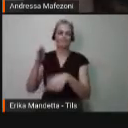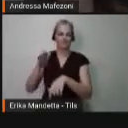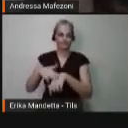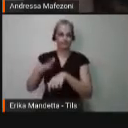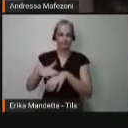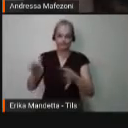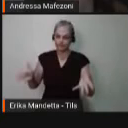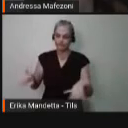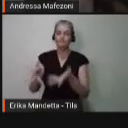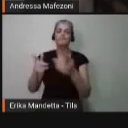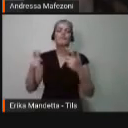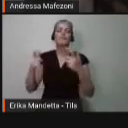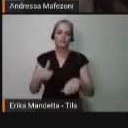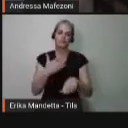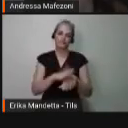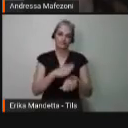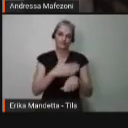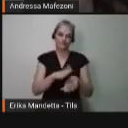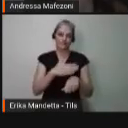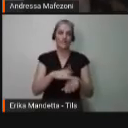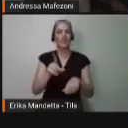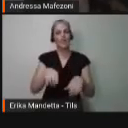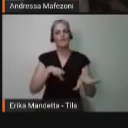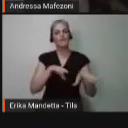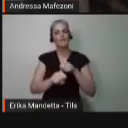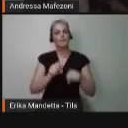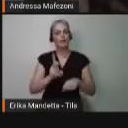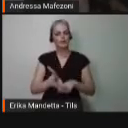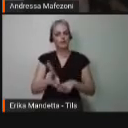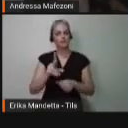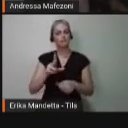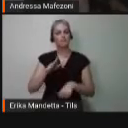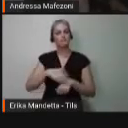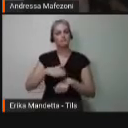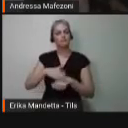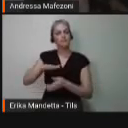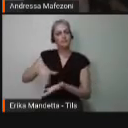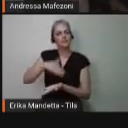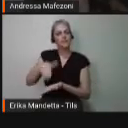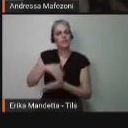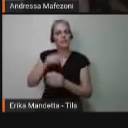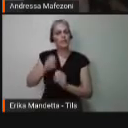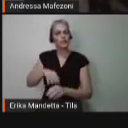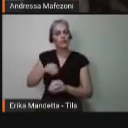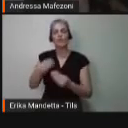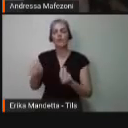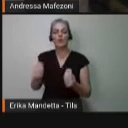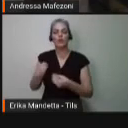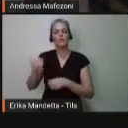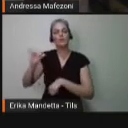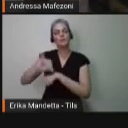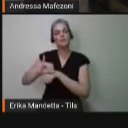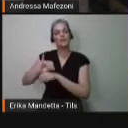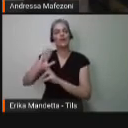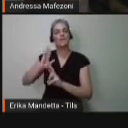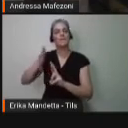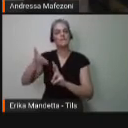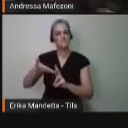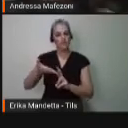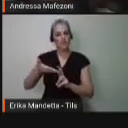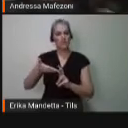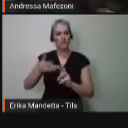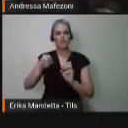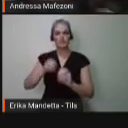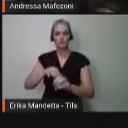formação continuada, que é promovida pela Secretaria de Educação por meio do Centro de Referência de